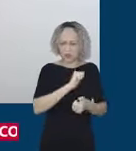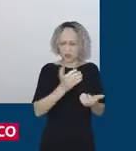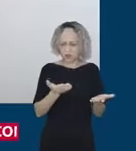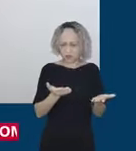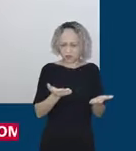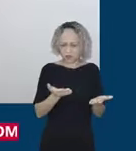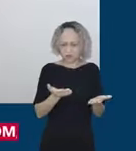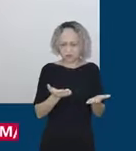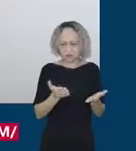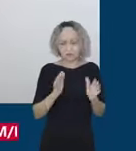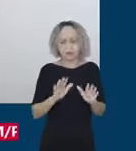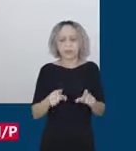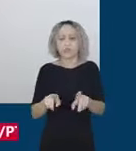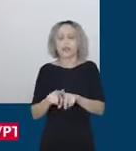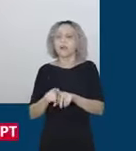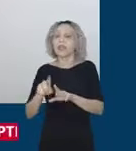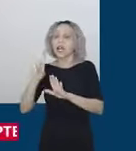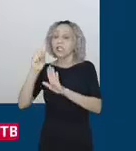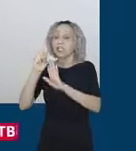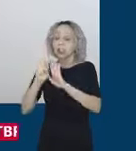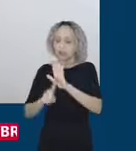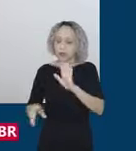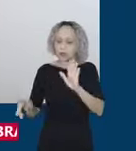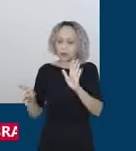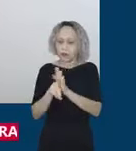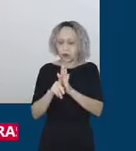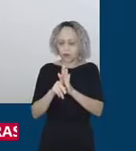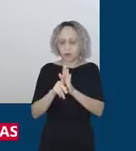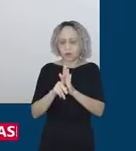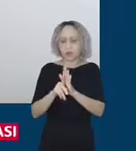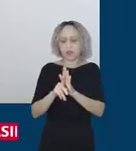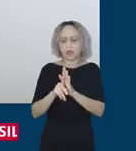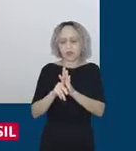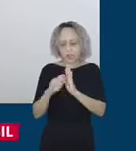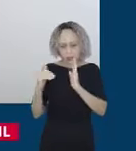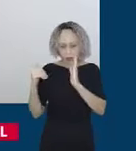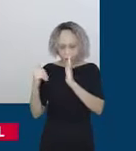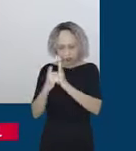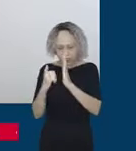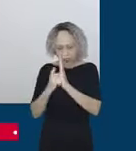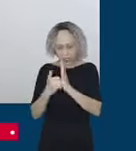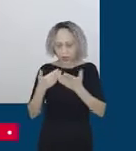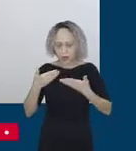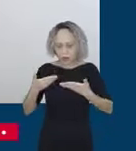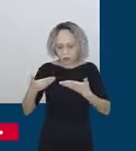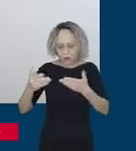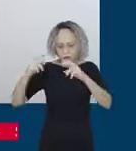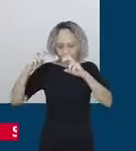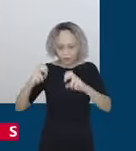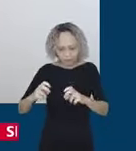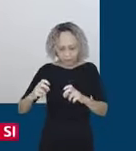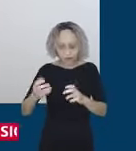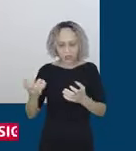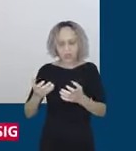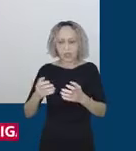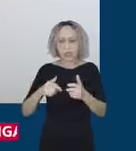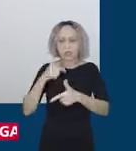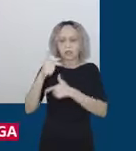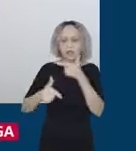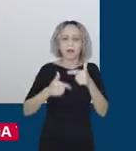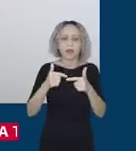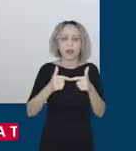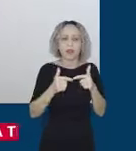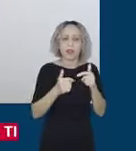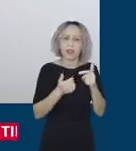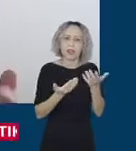própria diretoria da Casa, que nos sentou conosco, que queria trabalhar no esporte, não é só no futebol,